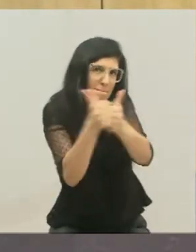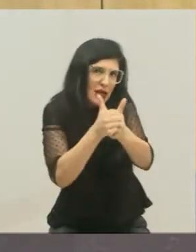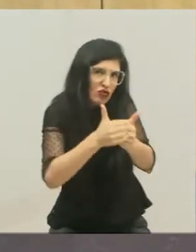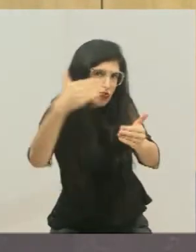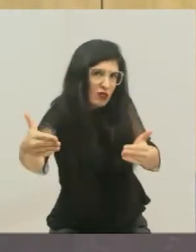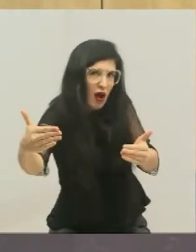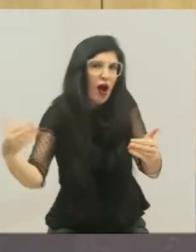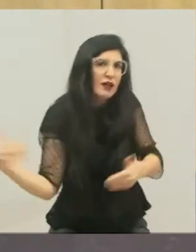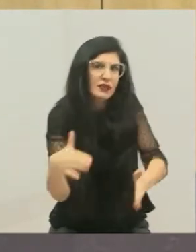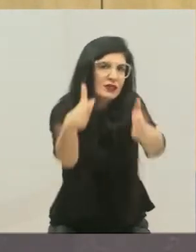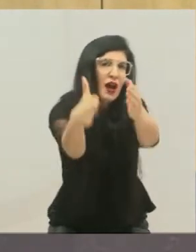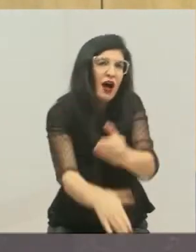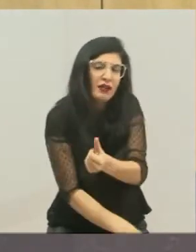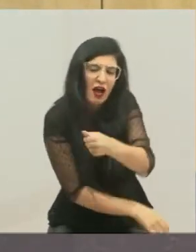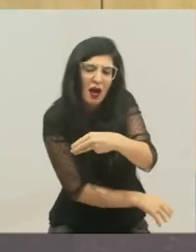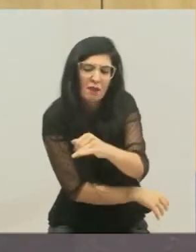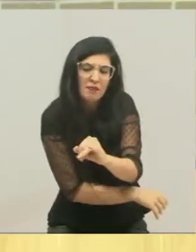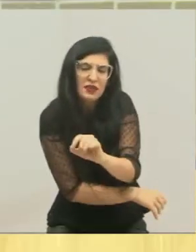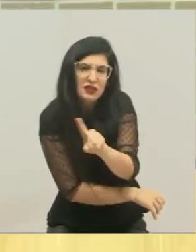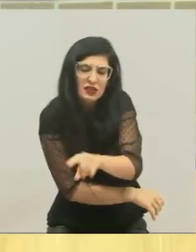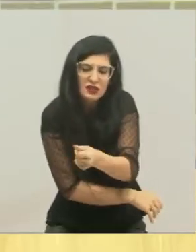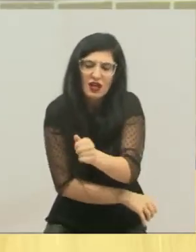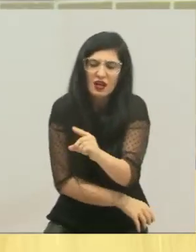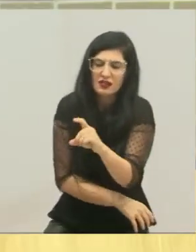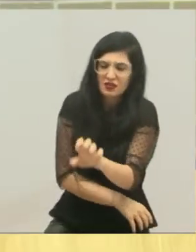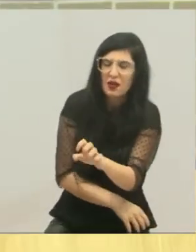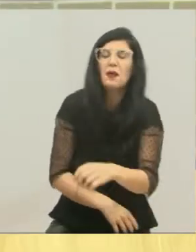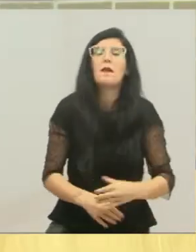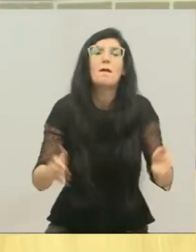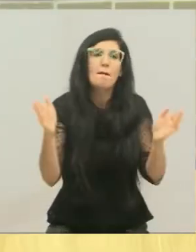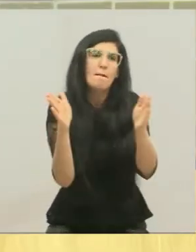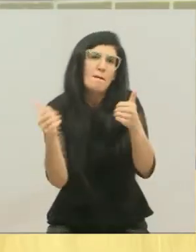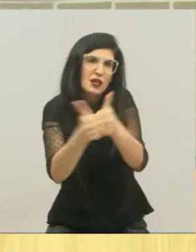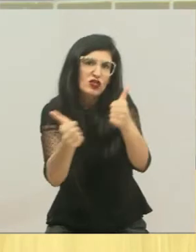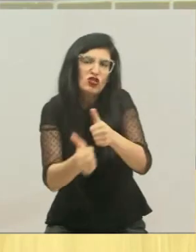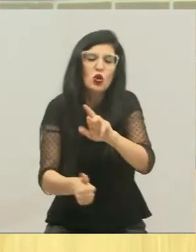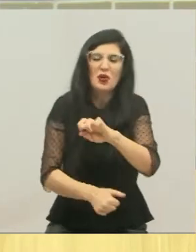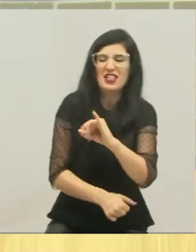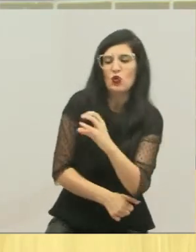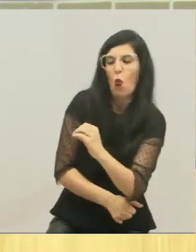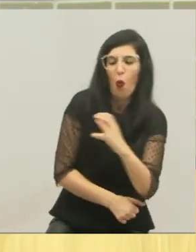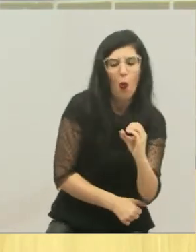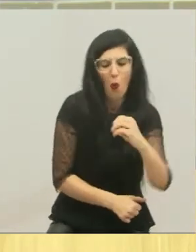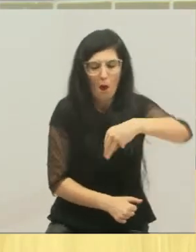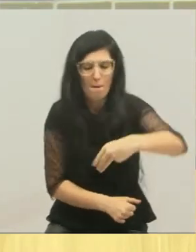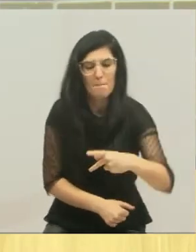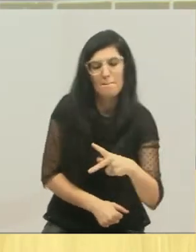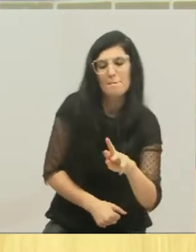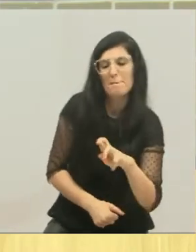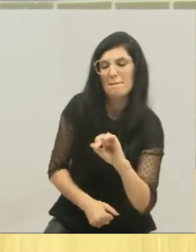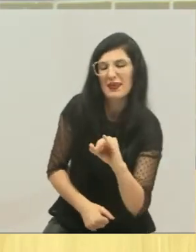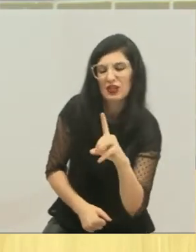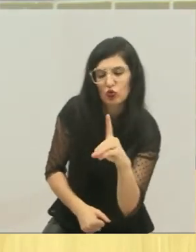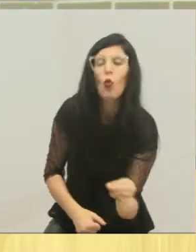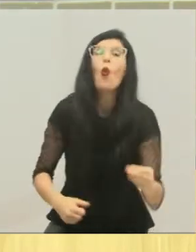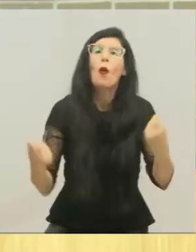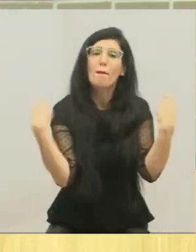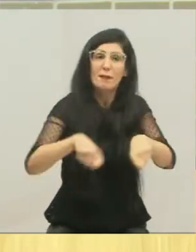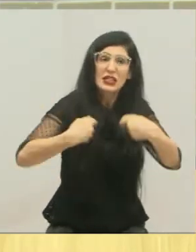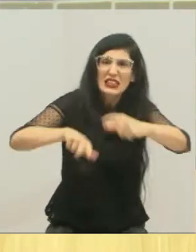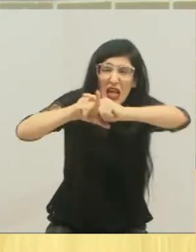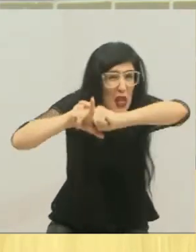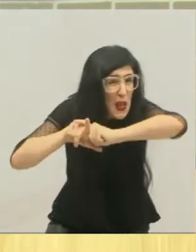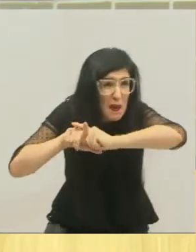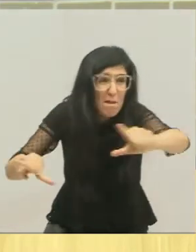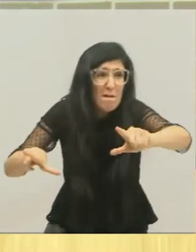no bairro do Rio Comprido, é muito lixo, então temos que fazer uma força-tarefa para que eles limpem também aquele lixo